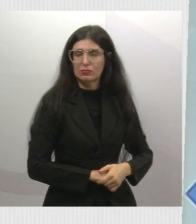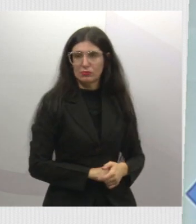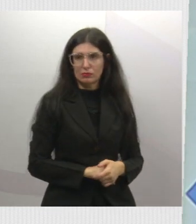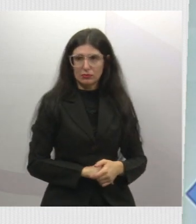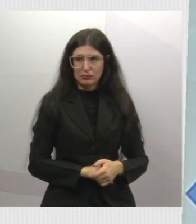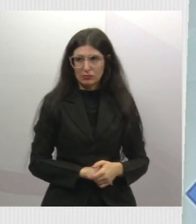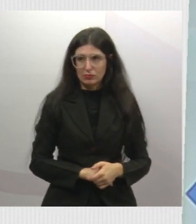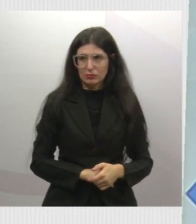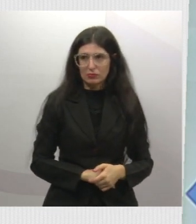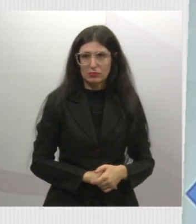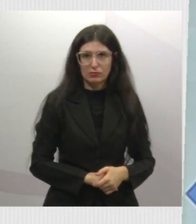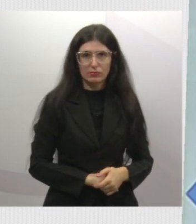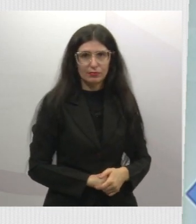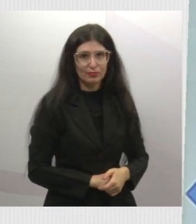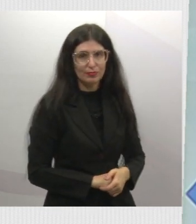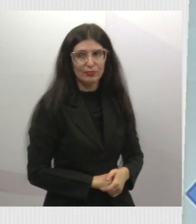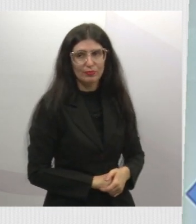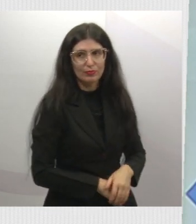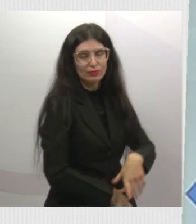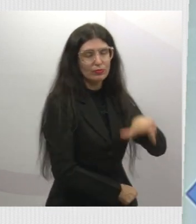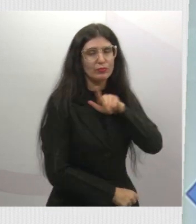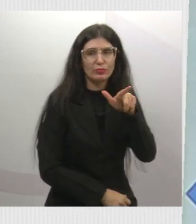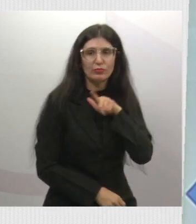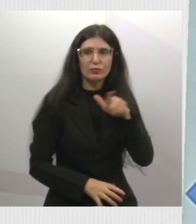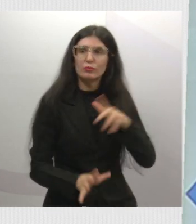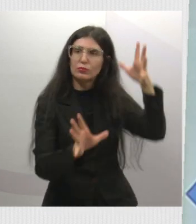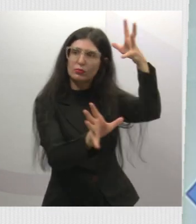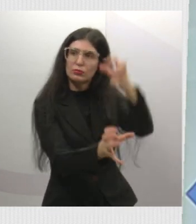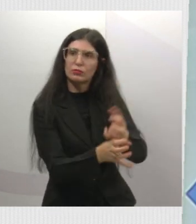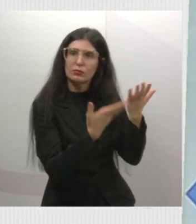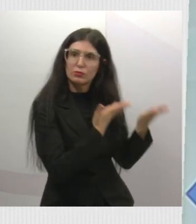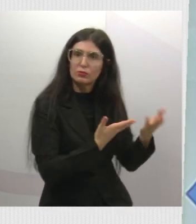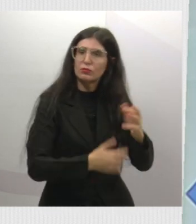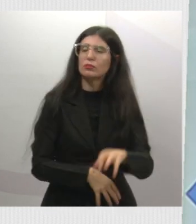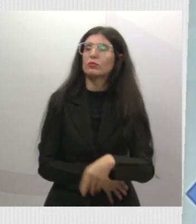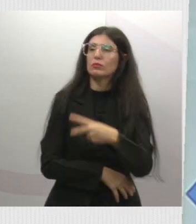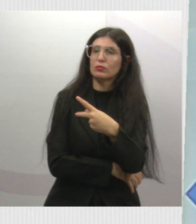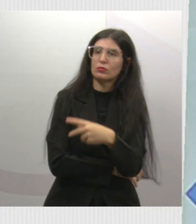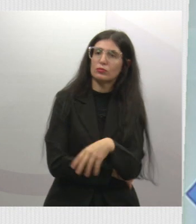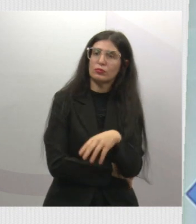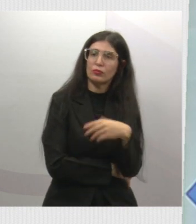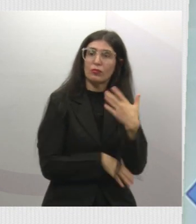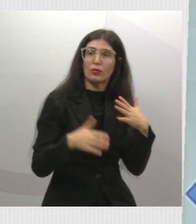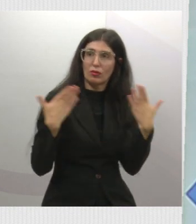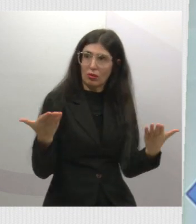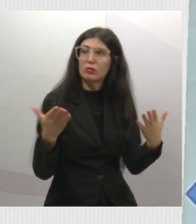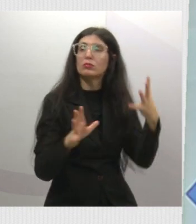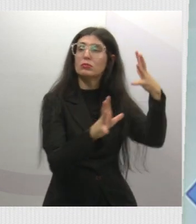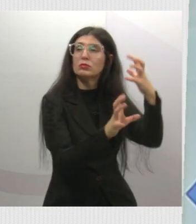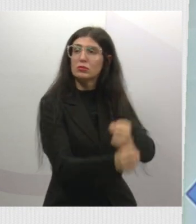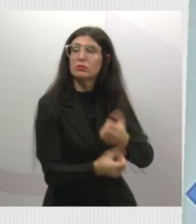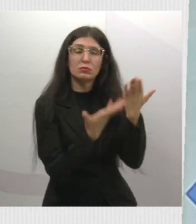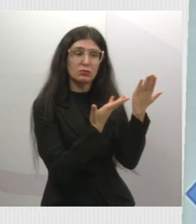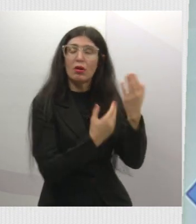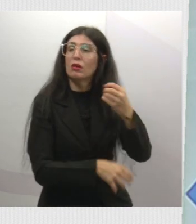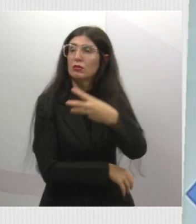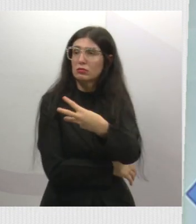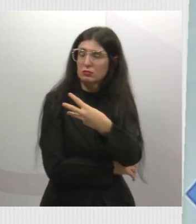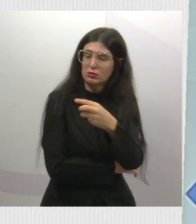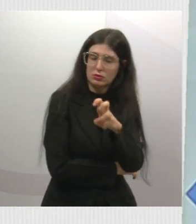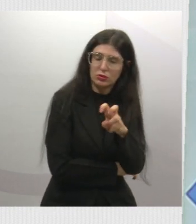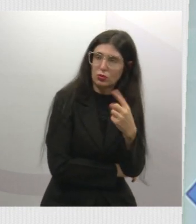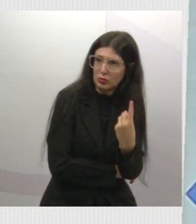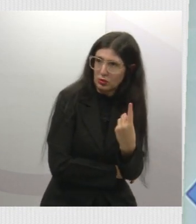E com isso, temos o resultado primário, que é pegar os 351 milhões,